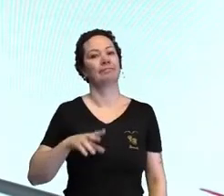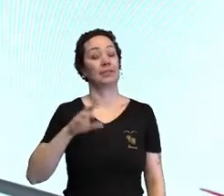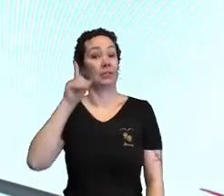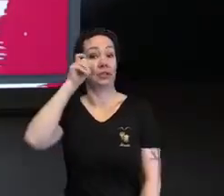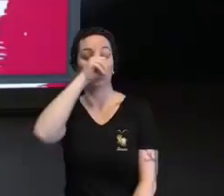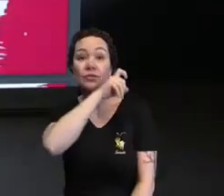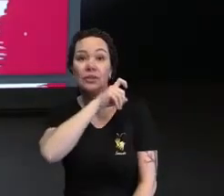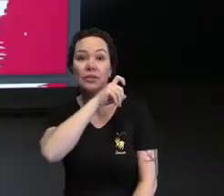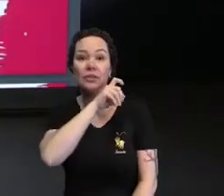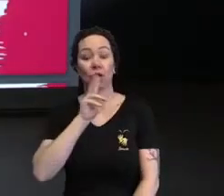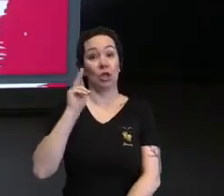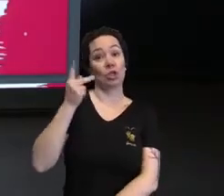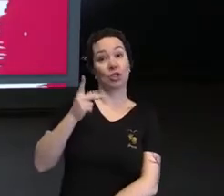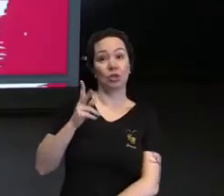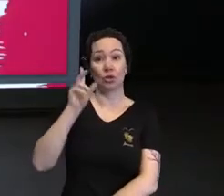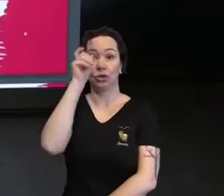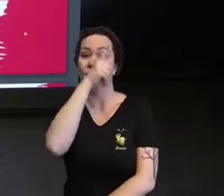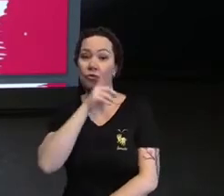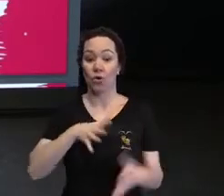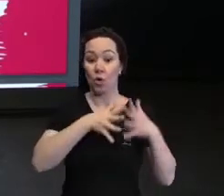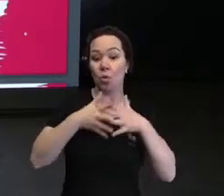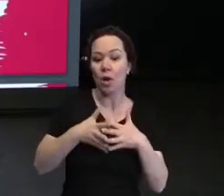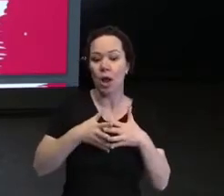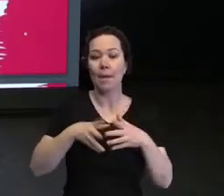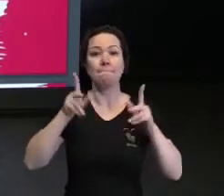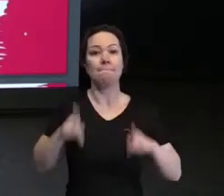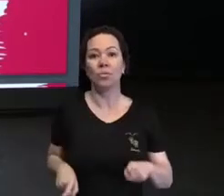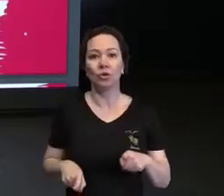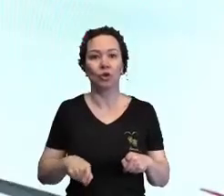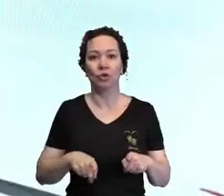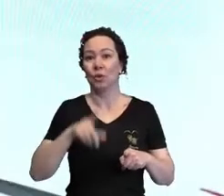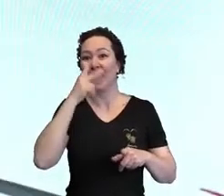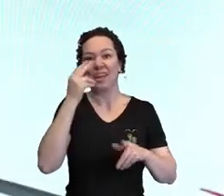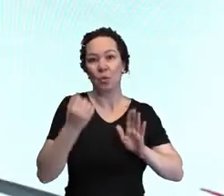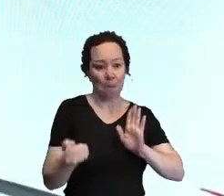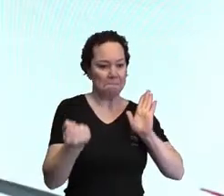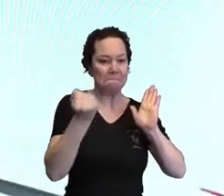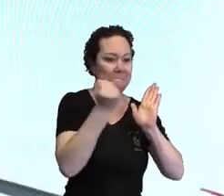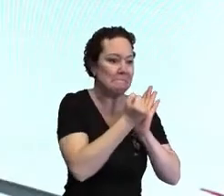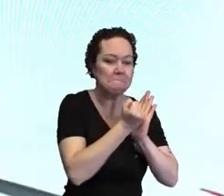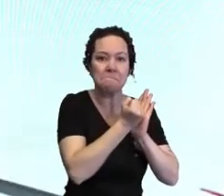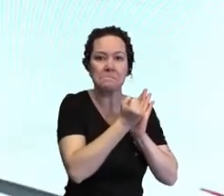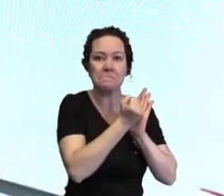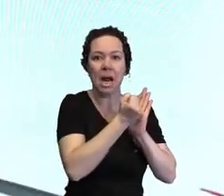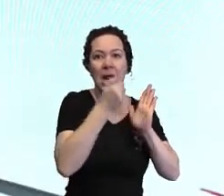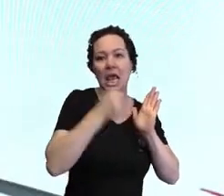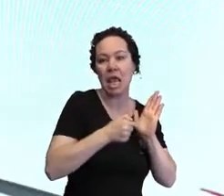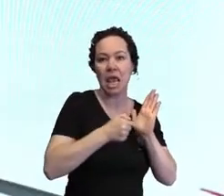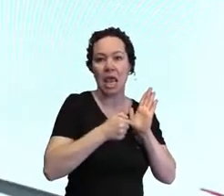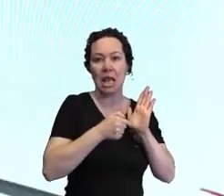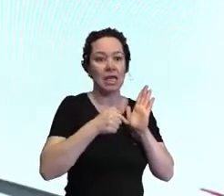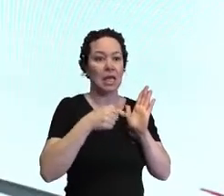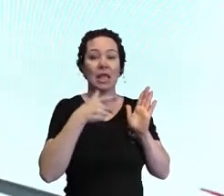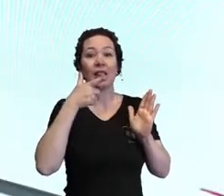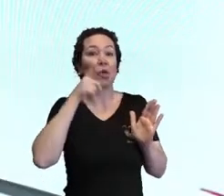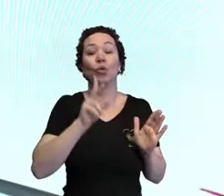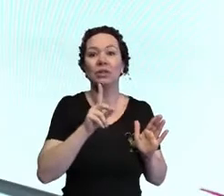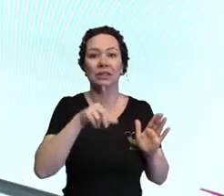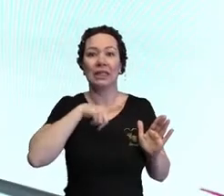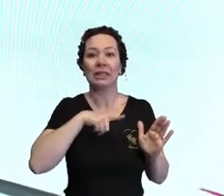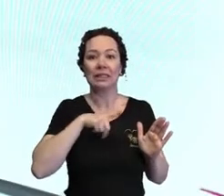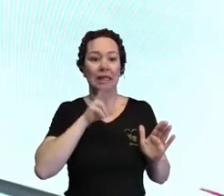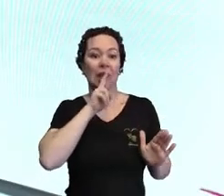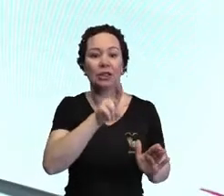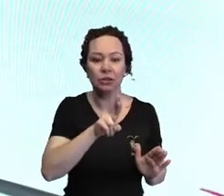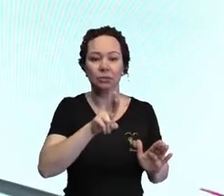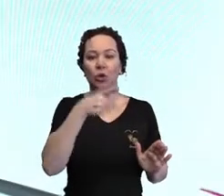são histórias complexas pessoas que são ligadas constantemente o acesso ao diagnóstico o